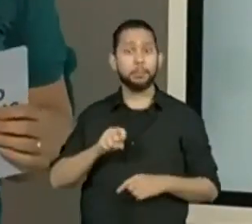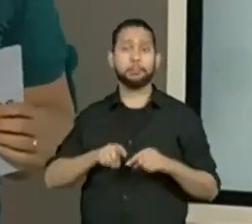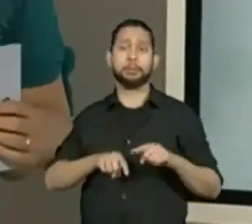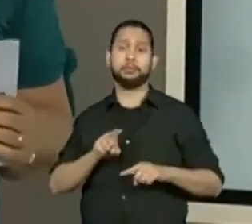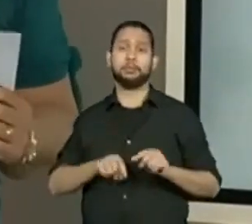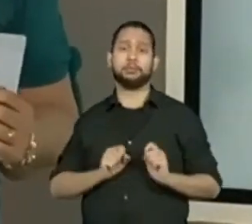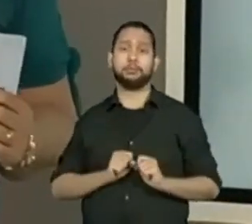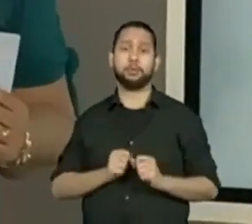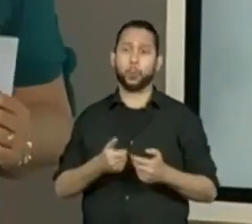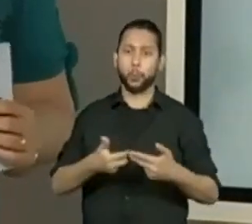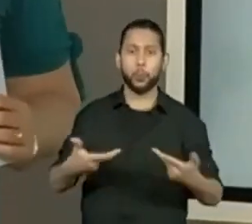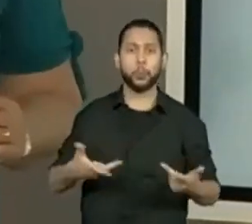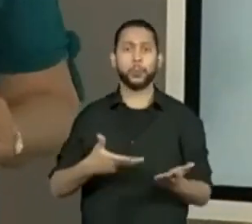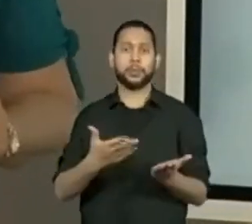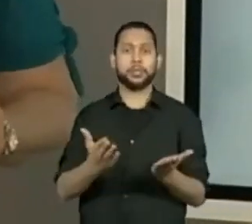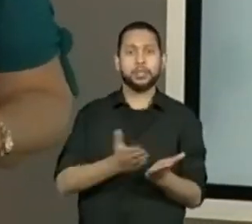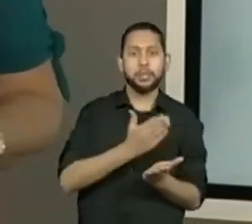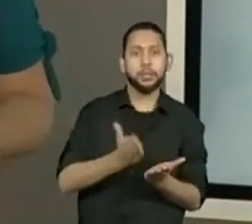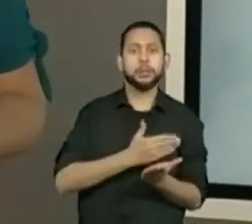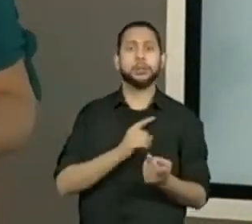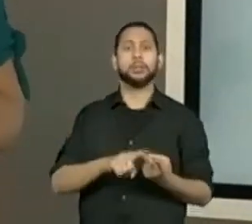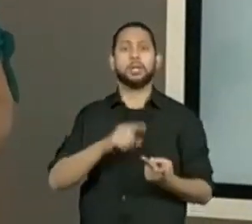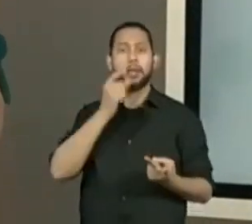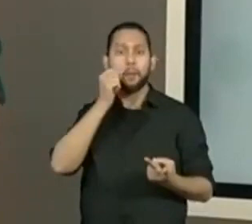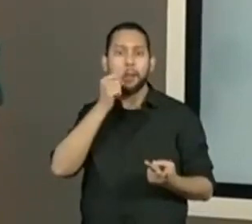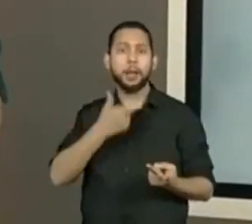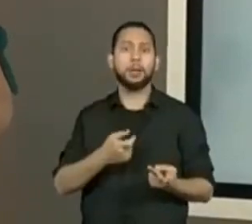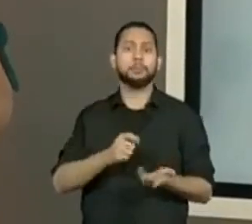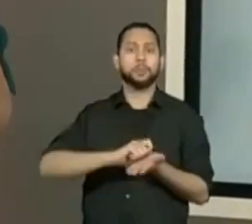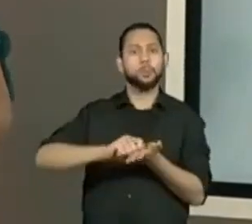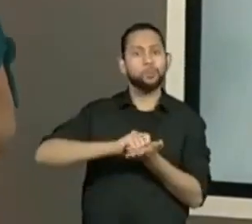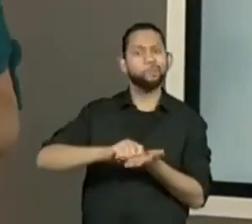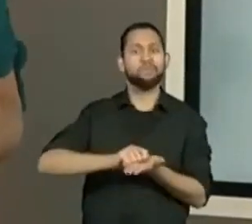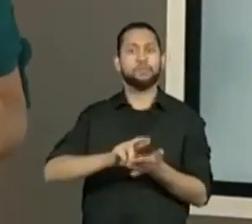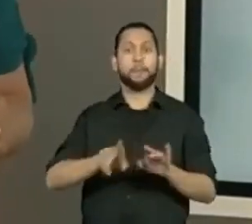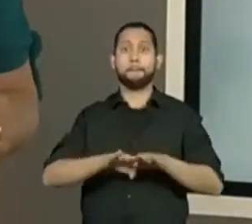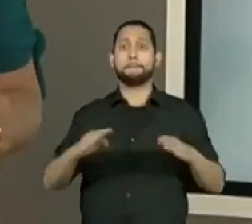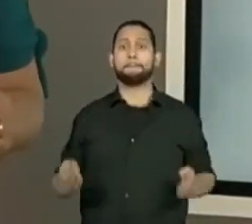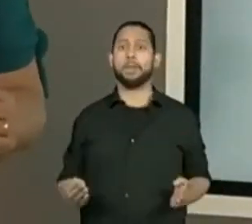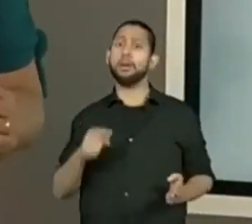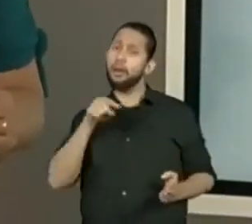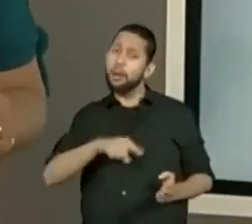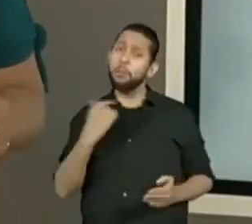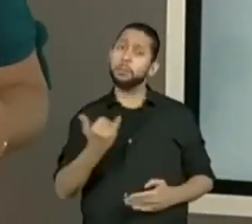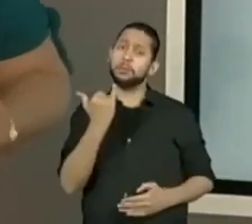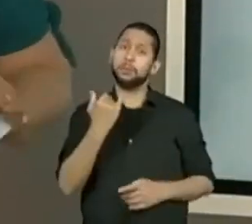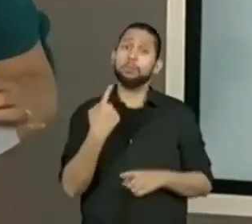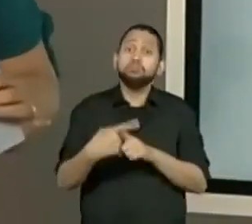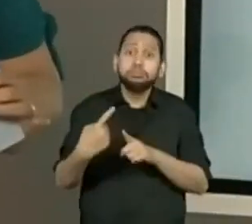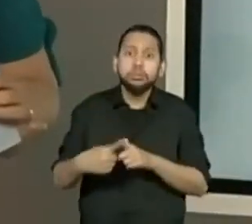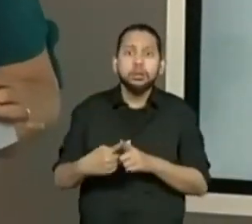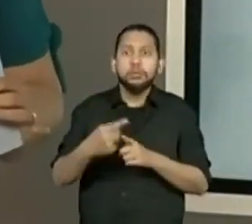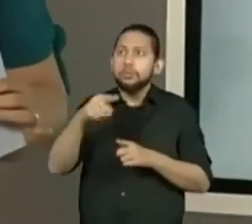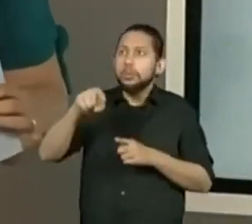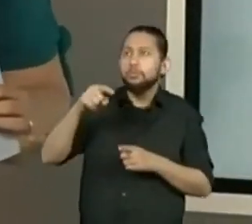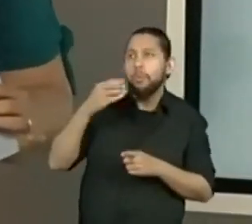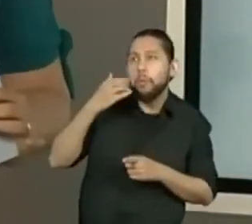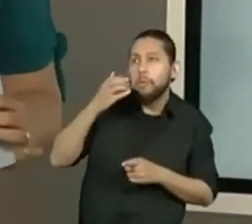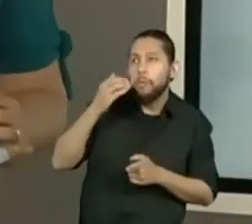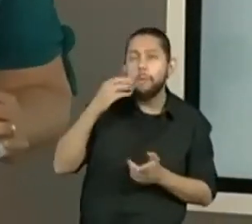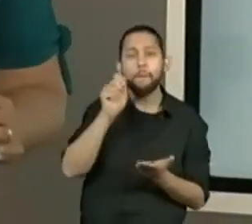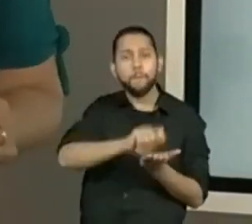que você vai utilizar na nossa aula lápis caderno borracha isso é muito importante para vocês